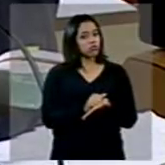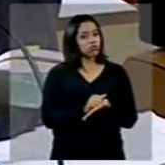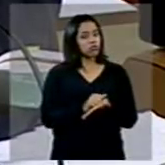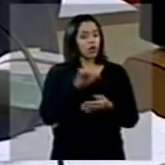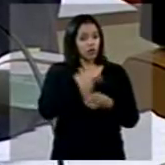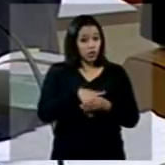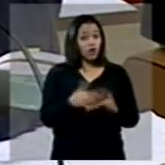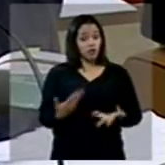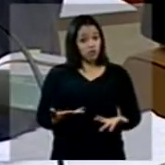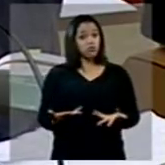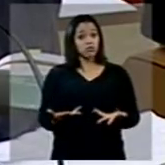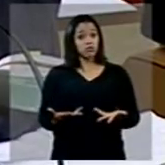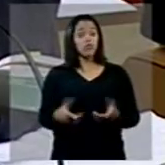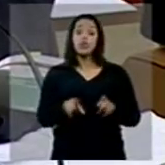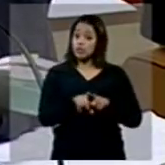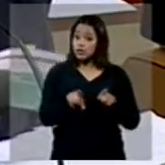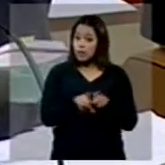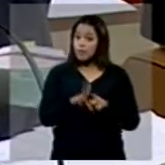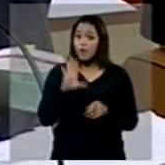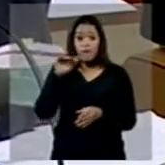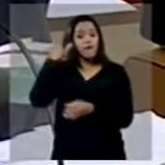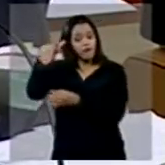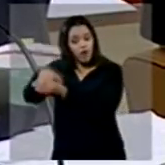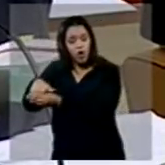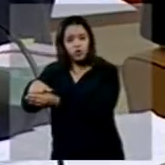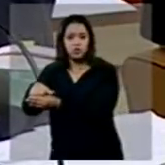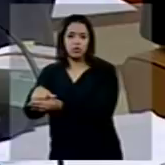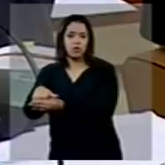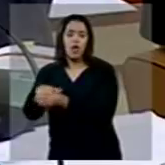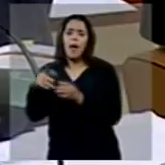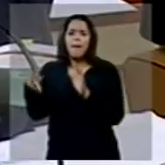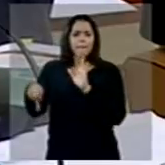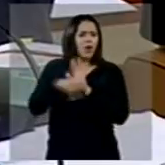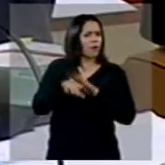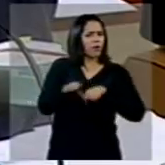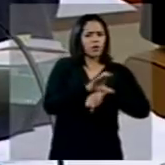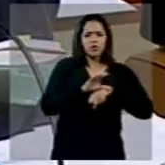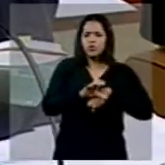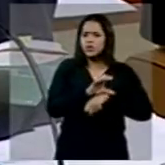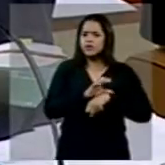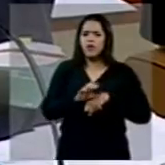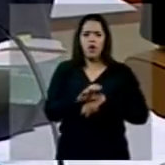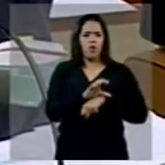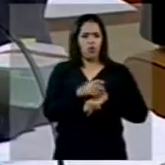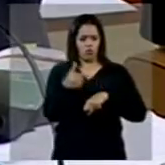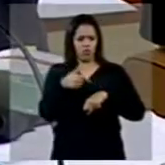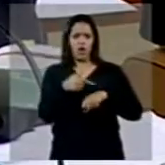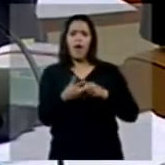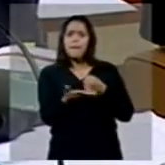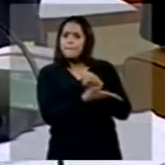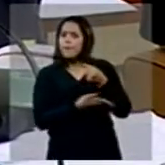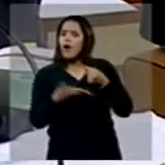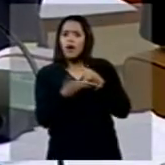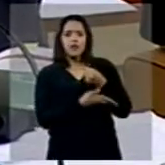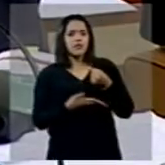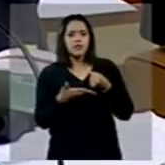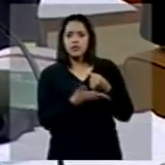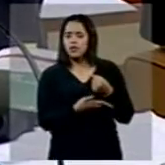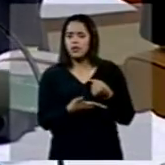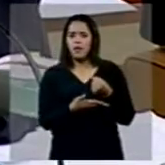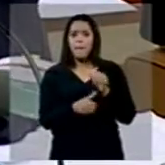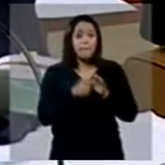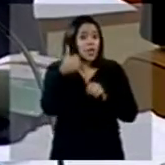posteriormente, ao voto. De sorte que a própria Constituição, é a base primária